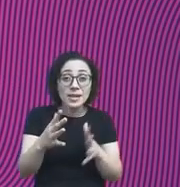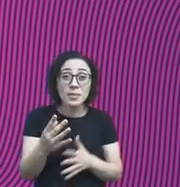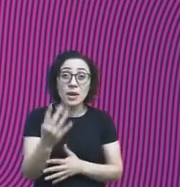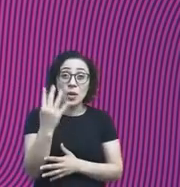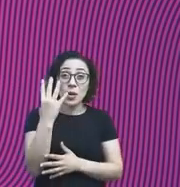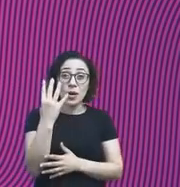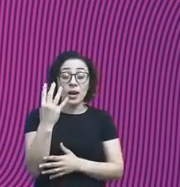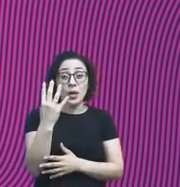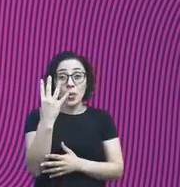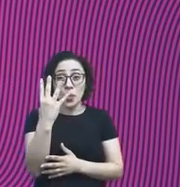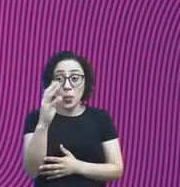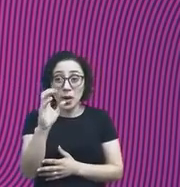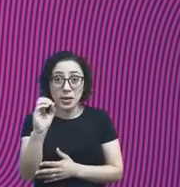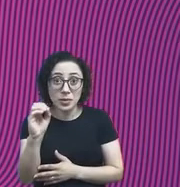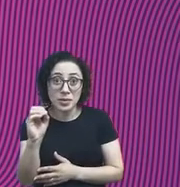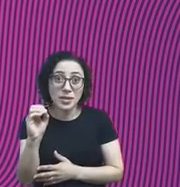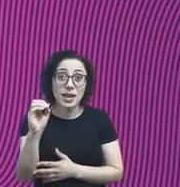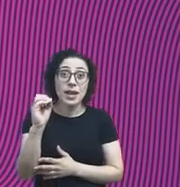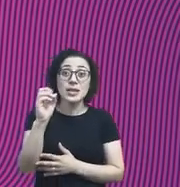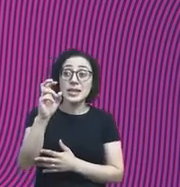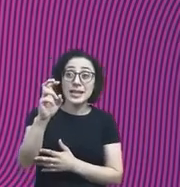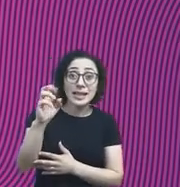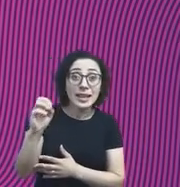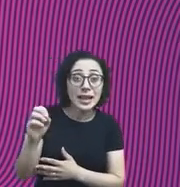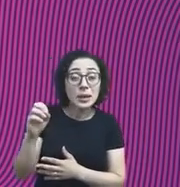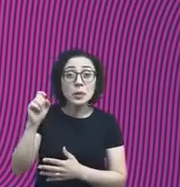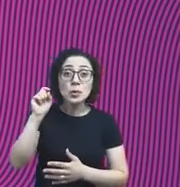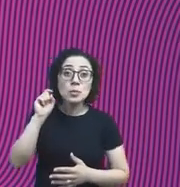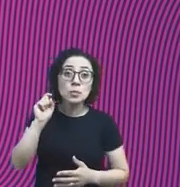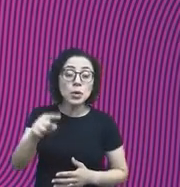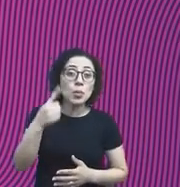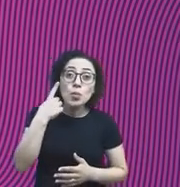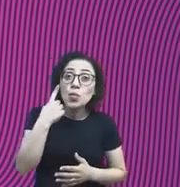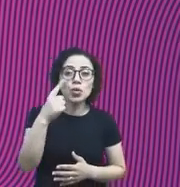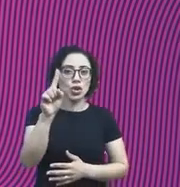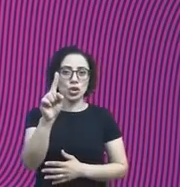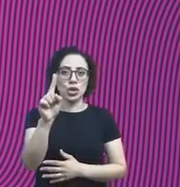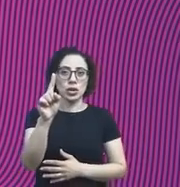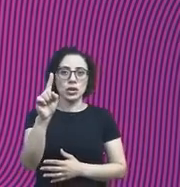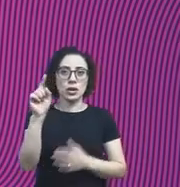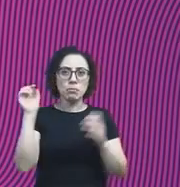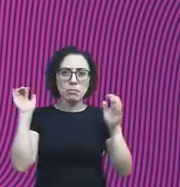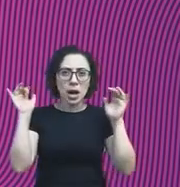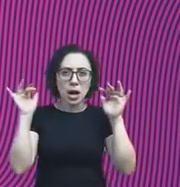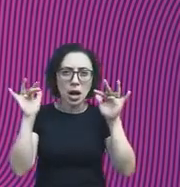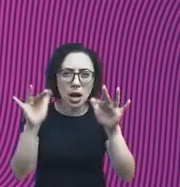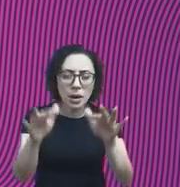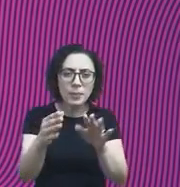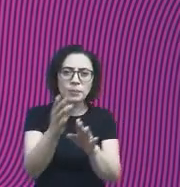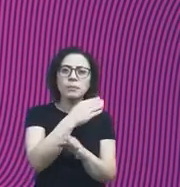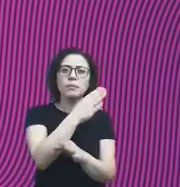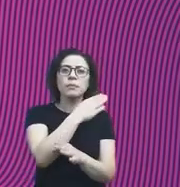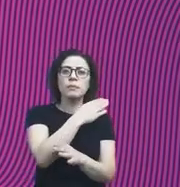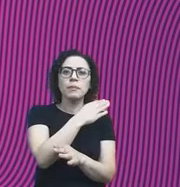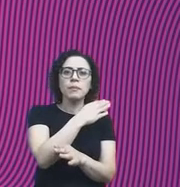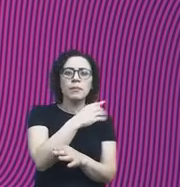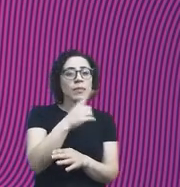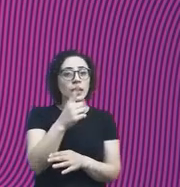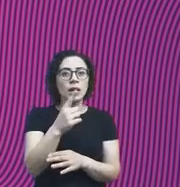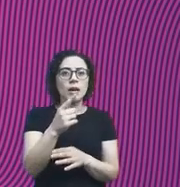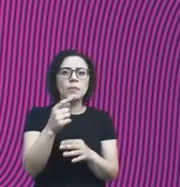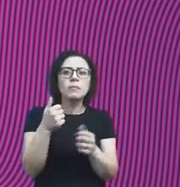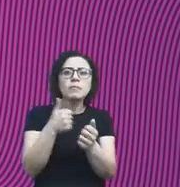dia. No dia 11 agora de outubro, véspera do Dia da Criança, não chegou a 100 mil. Um quinto